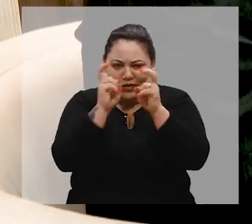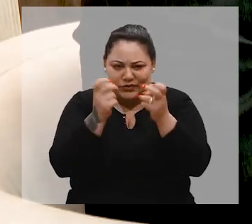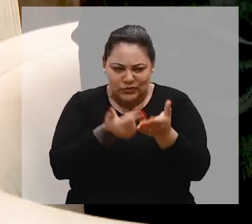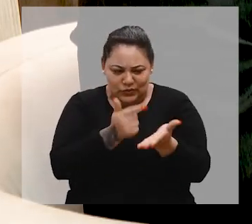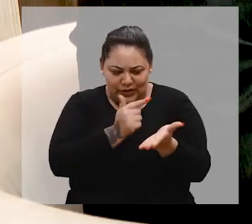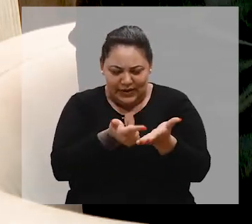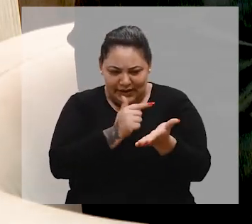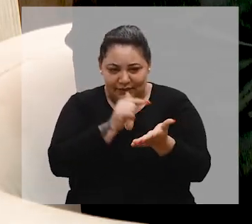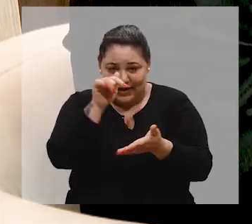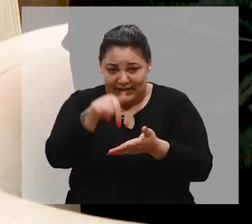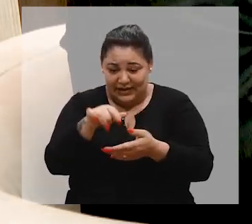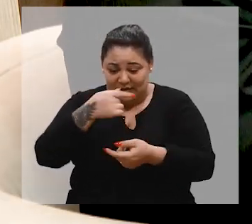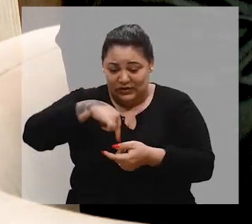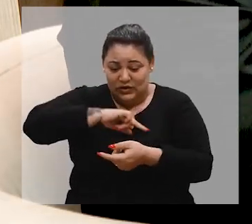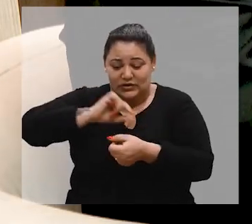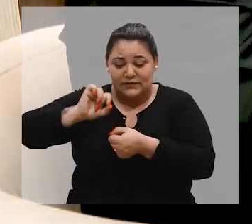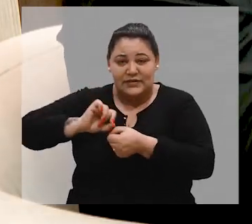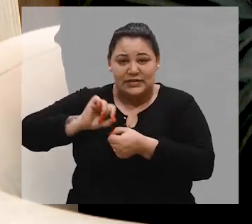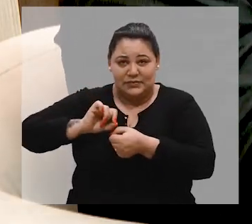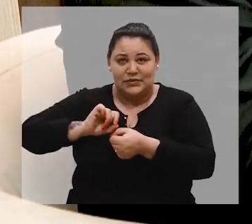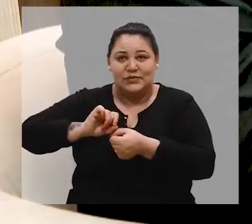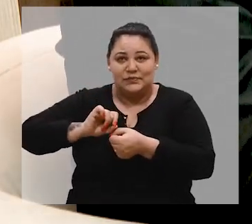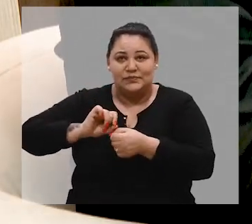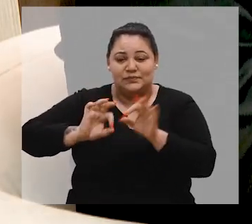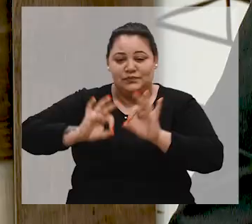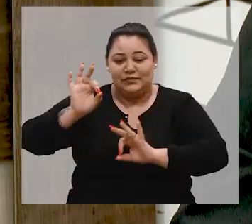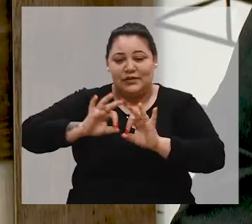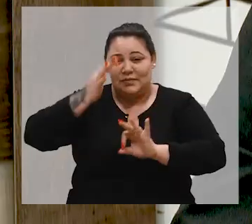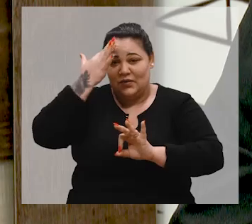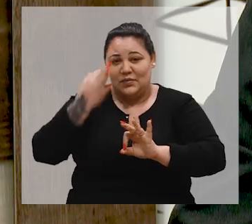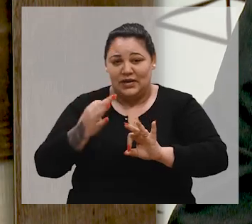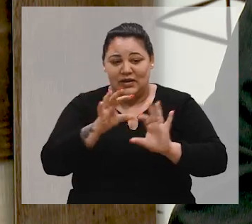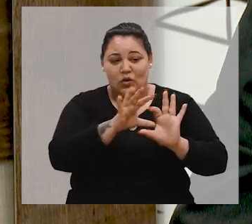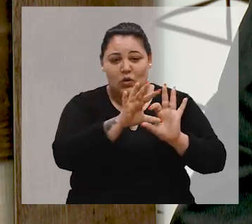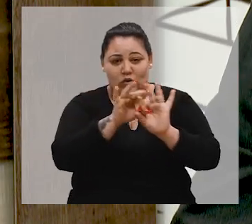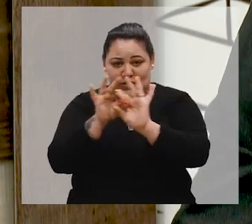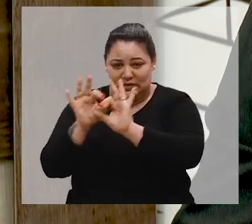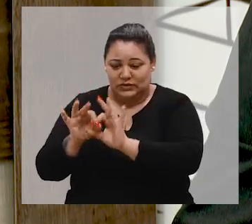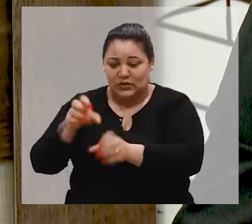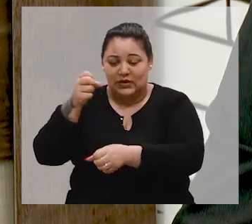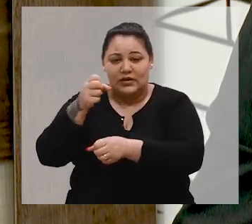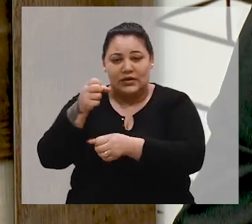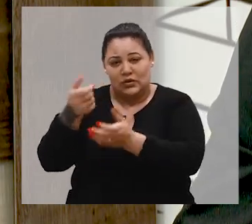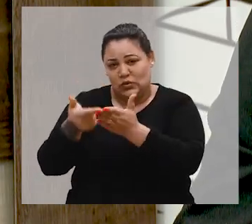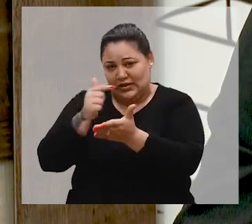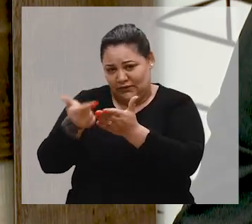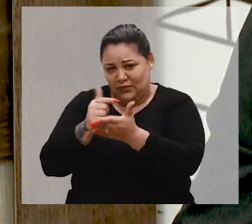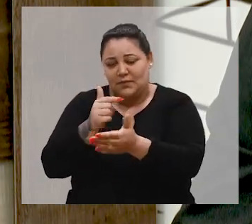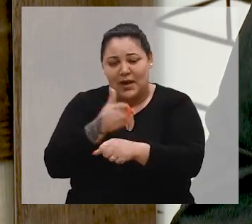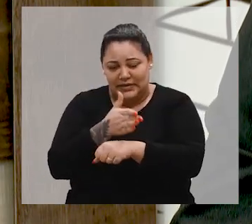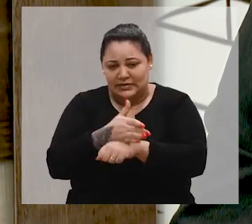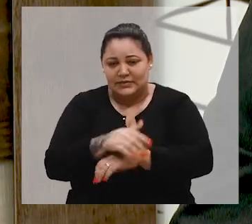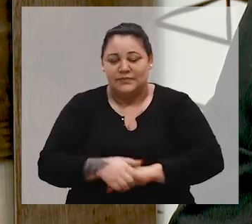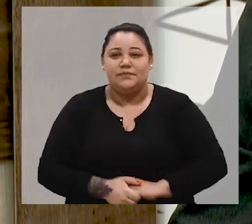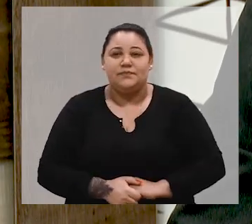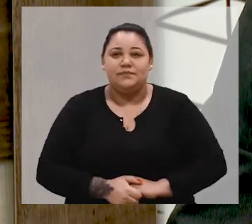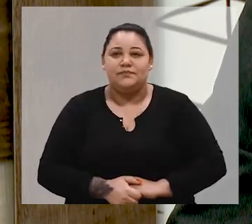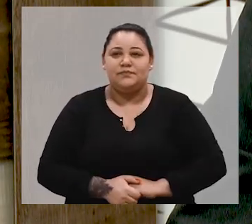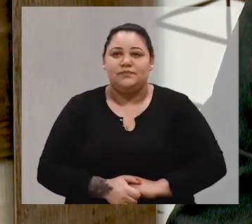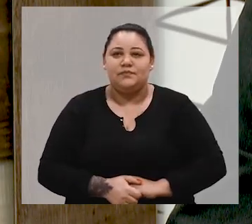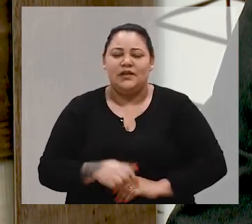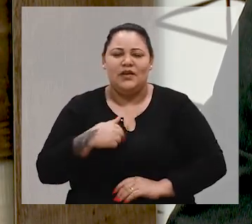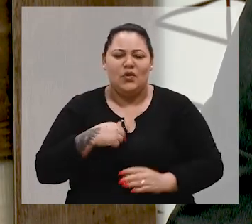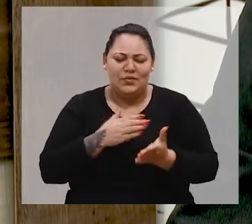do livro, porque basicamente aqui nós fizemos um pano de fundo para entender em que contexto a obra está encaixada.